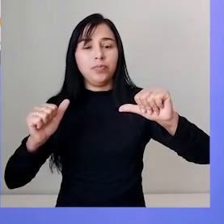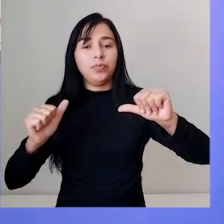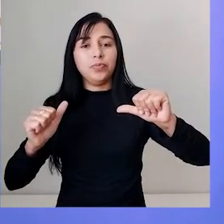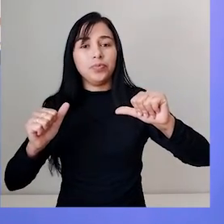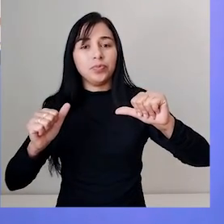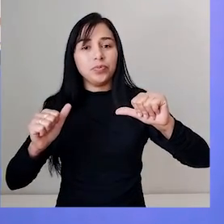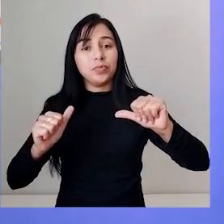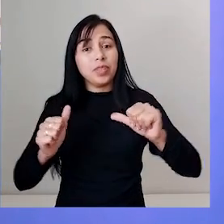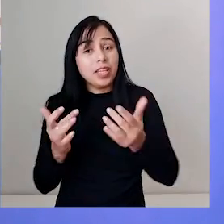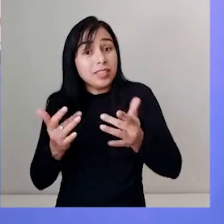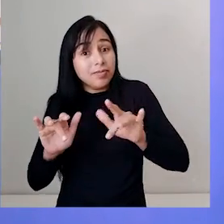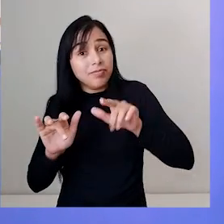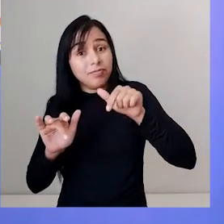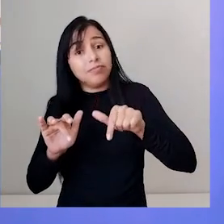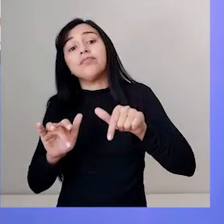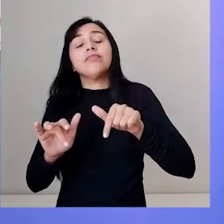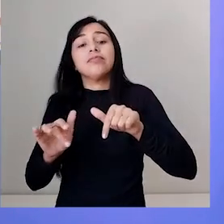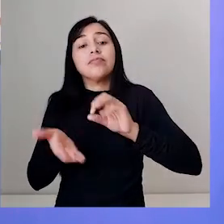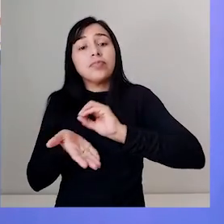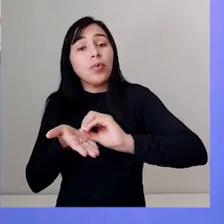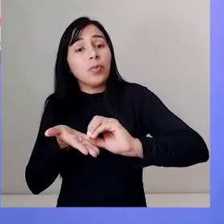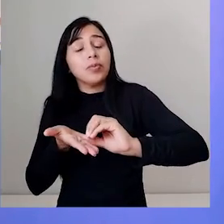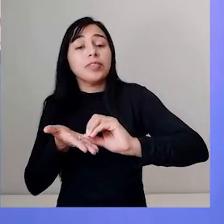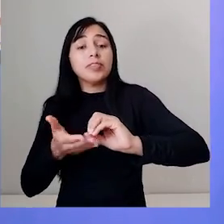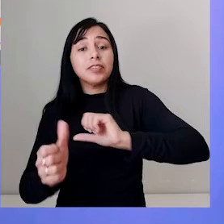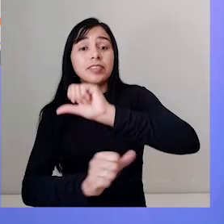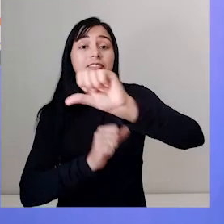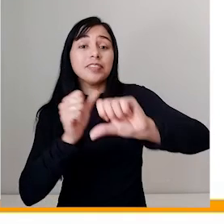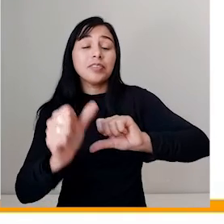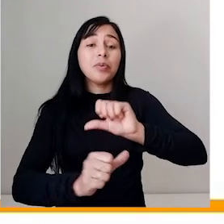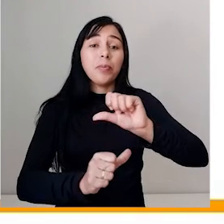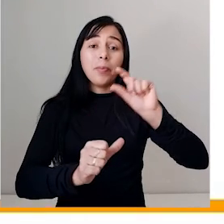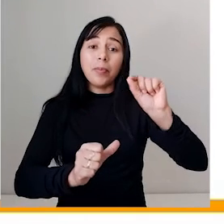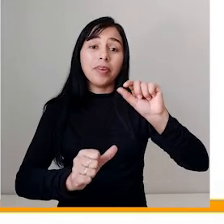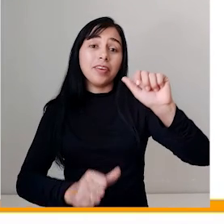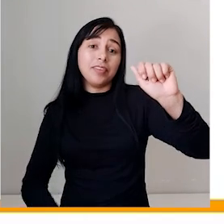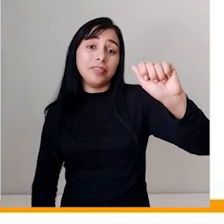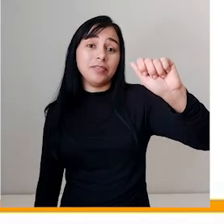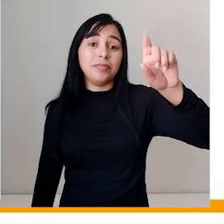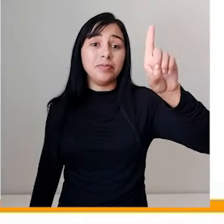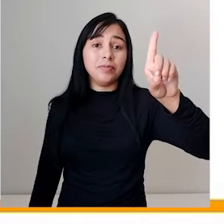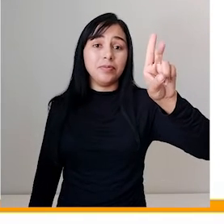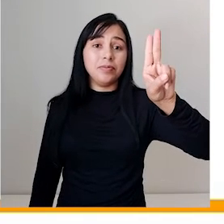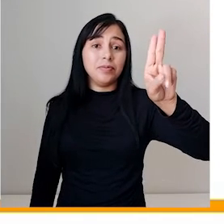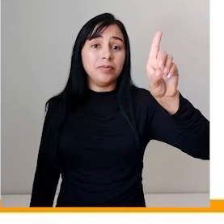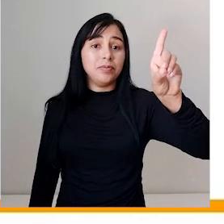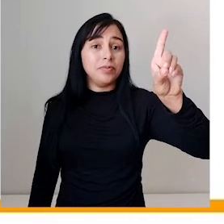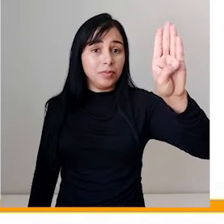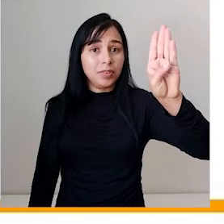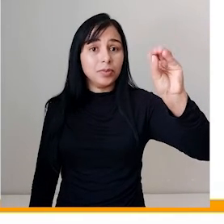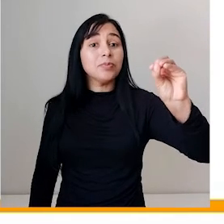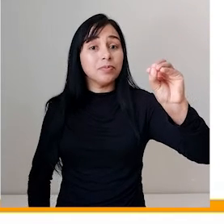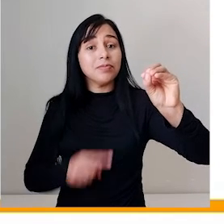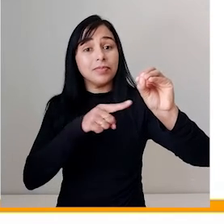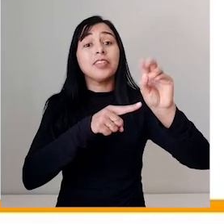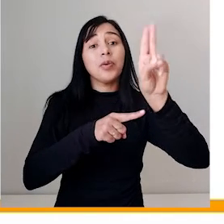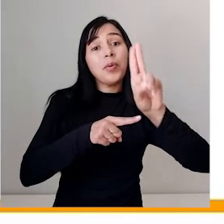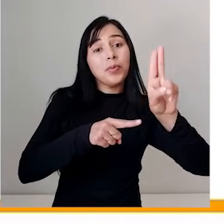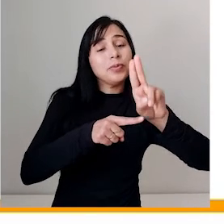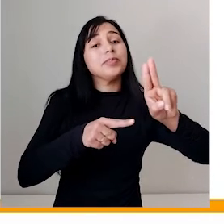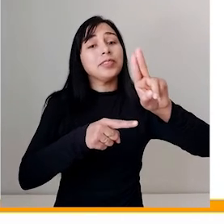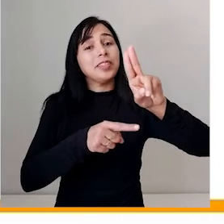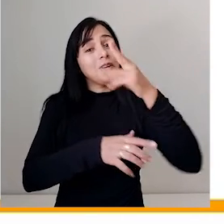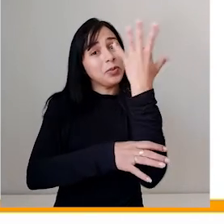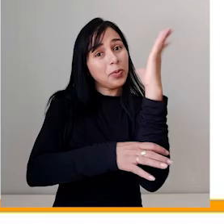resto orgânico será transformado em adubo, que poderá ser utilizado nas plantações